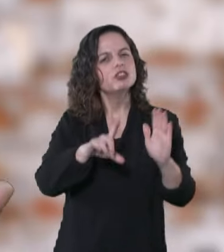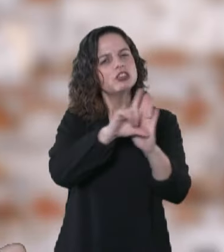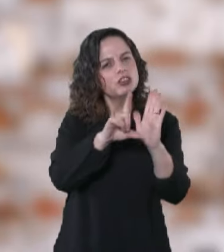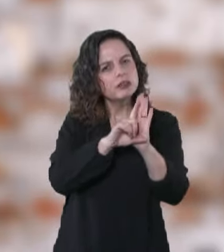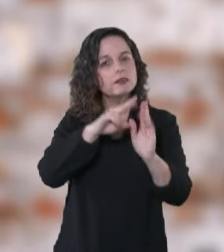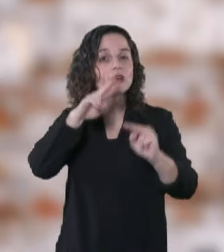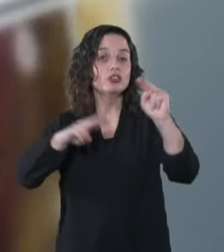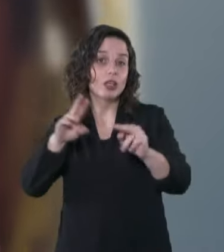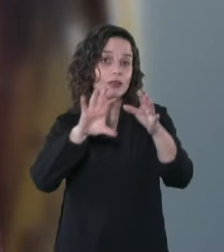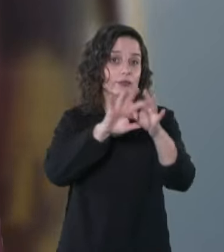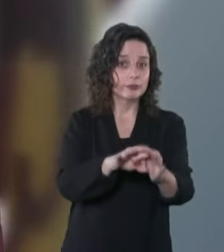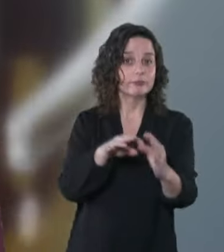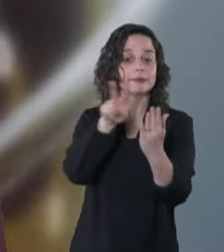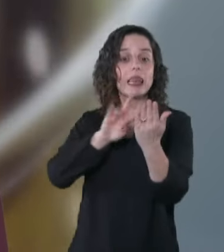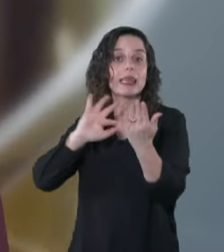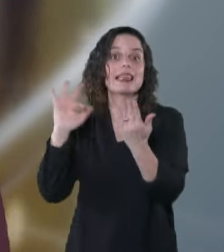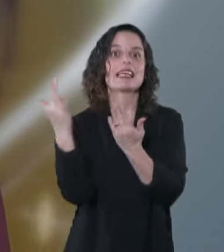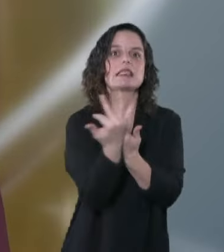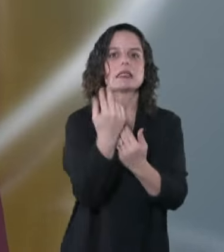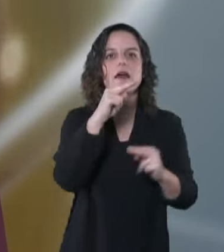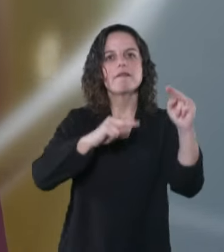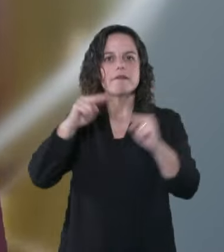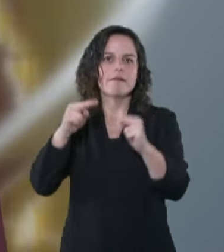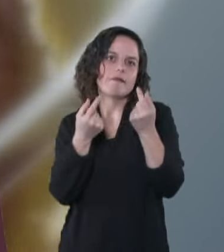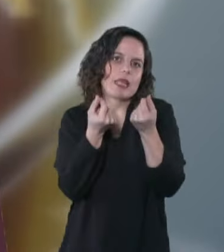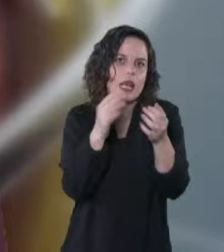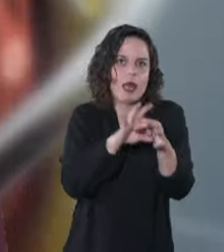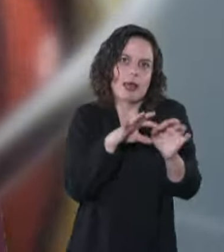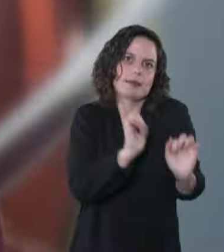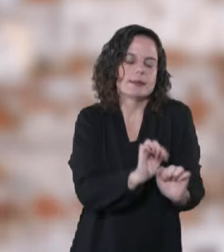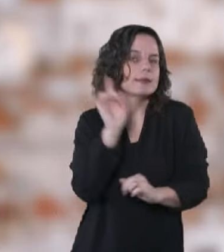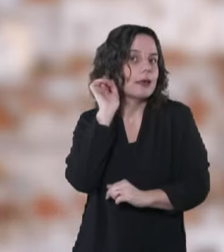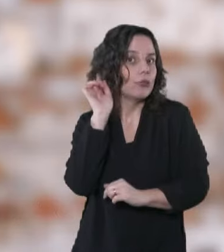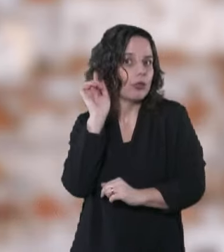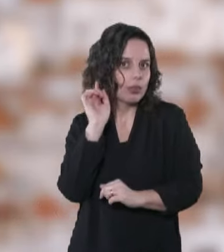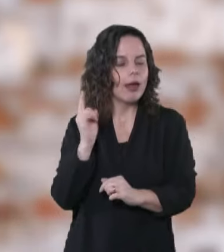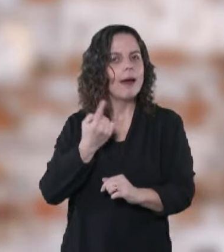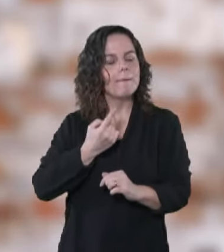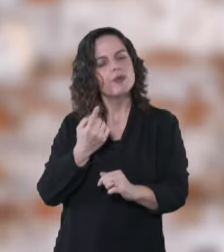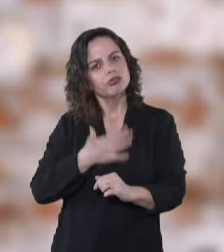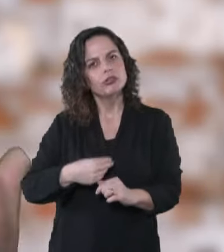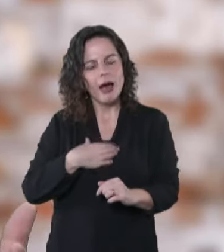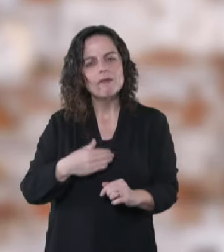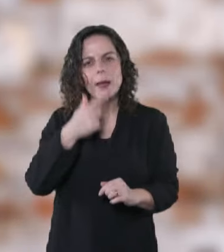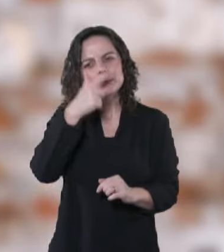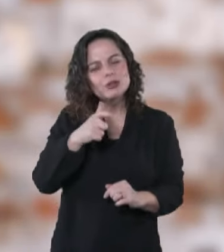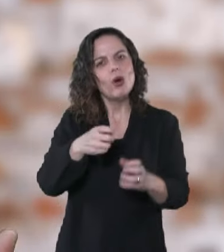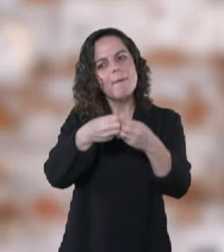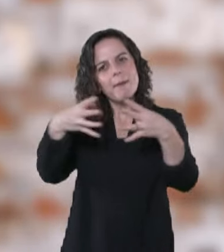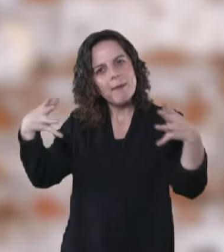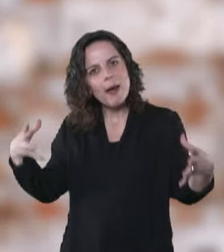fiscal, na literacia financeira, que é tão importante, e gostaríamos de que ela chegasse a cada vez mais